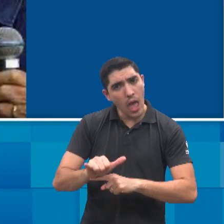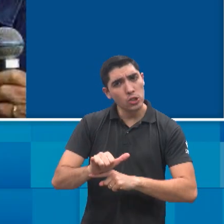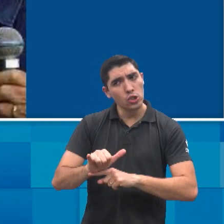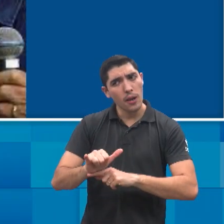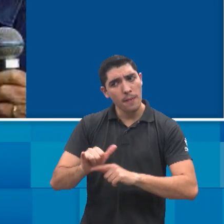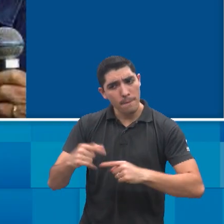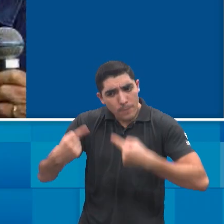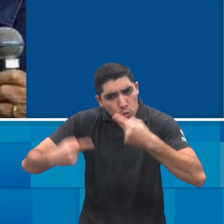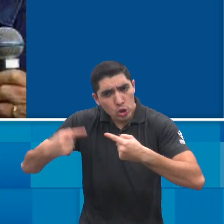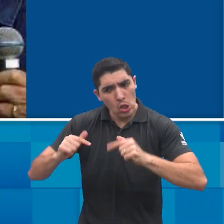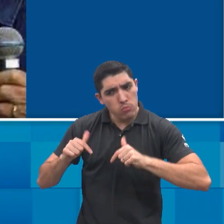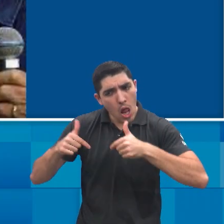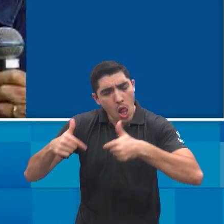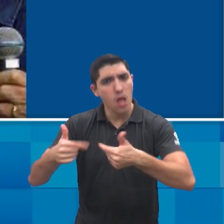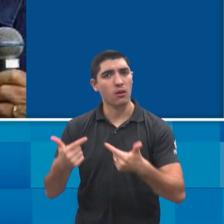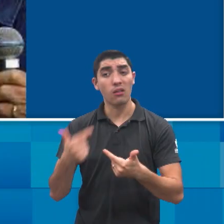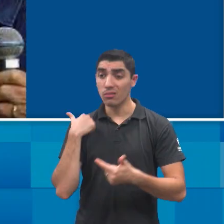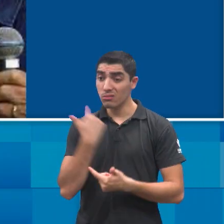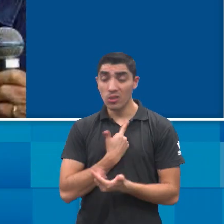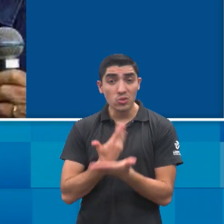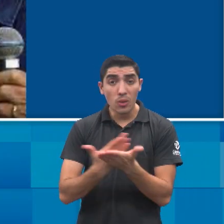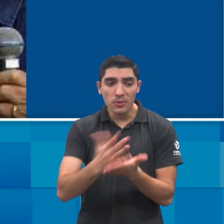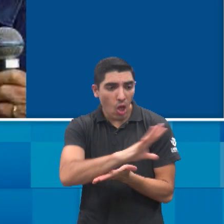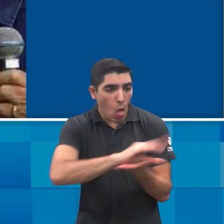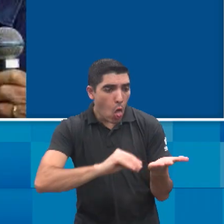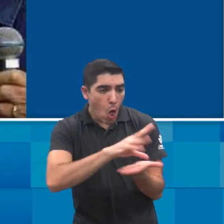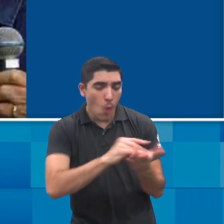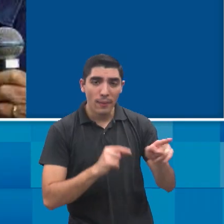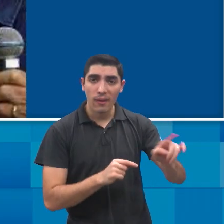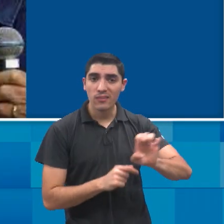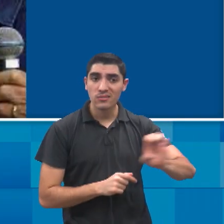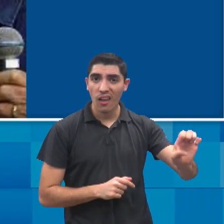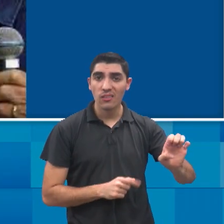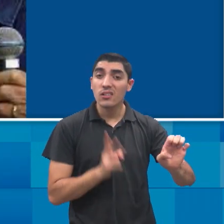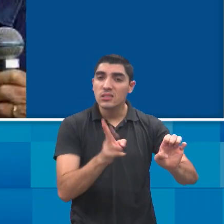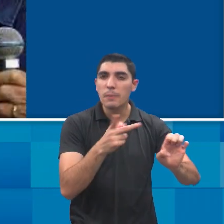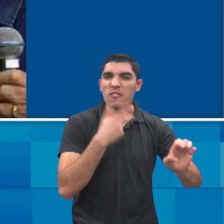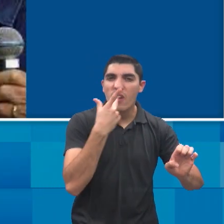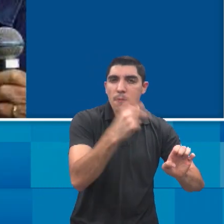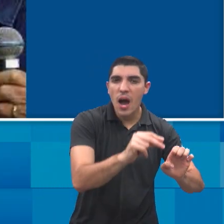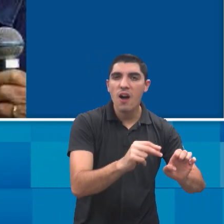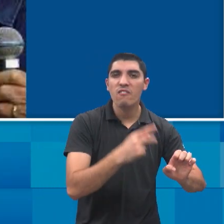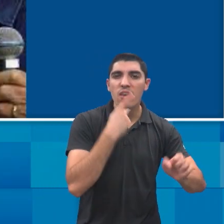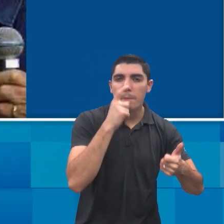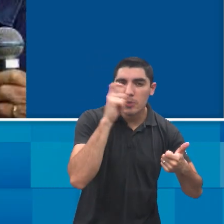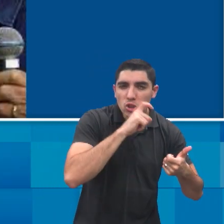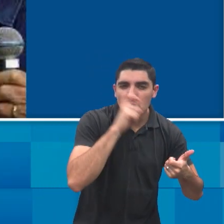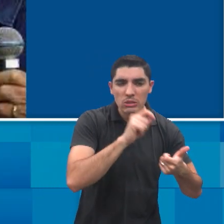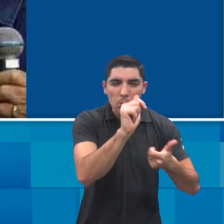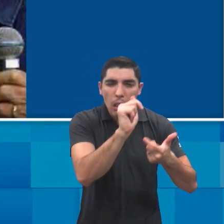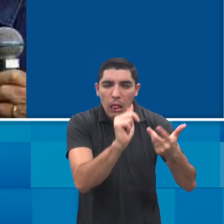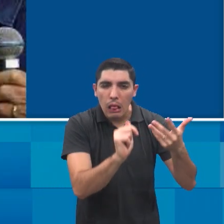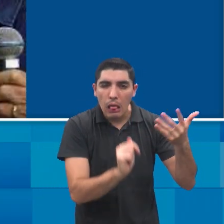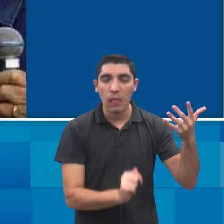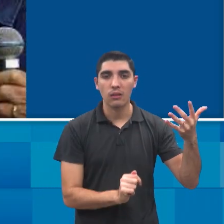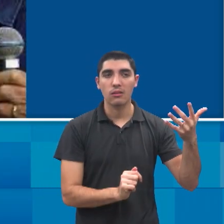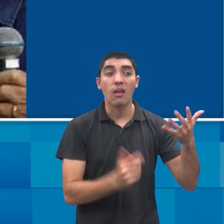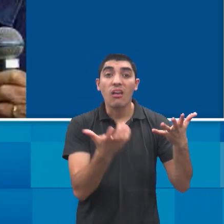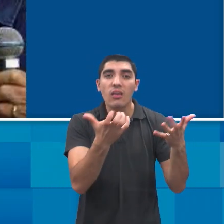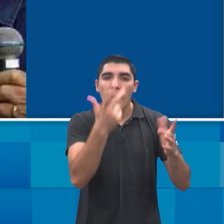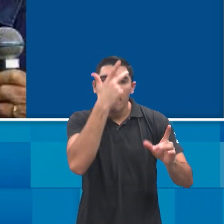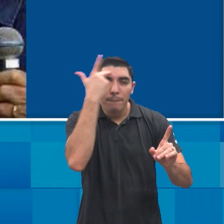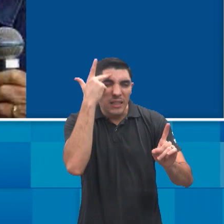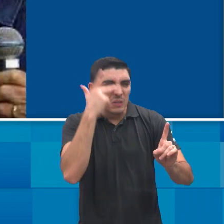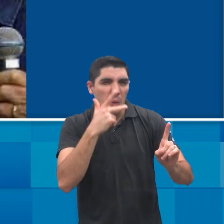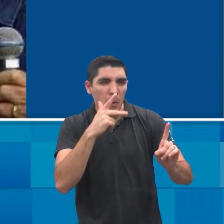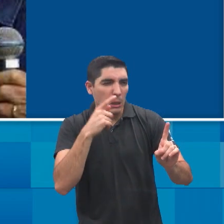no mesmo balacobaco da esquerda. Nós estamos usando as mesmas armas da esquerda para prejudicar ou para denegrir a imagem de alguém que nós somos contra,